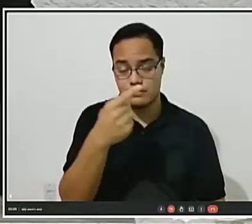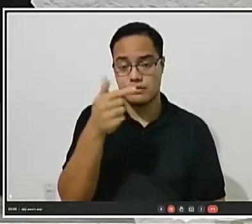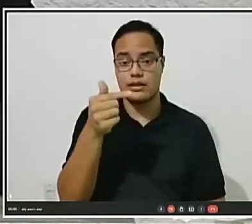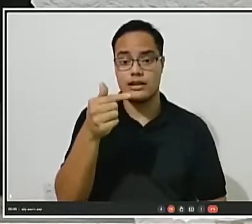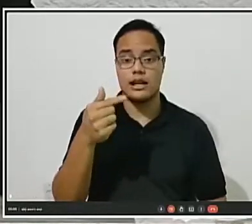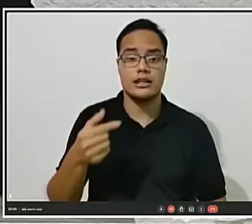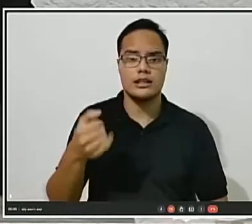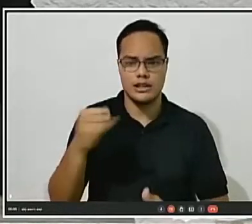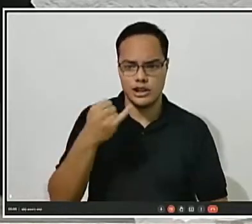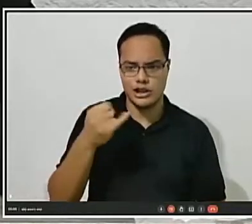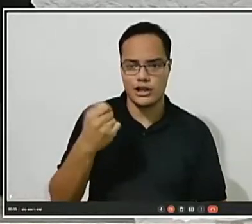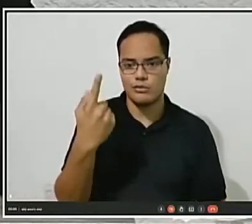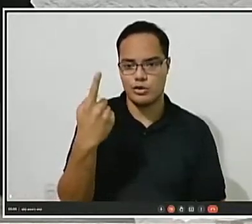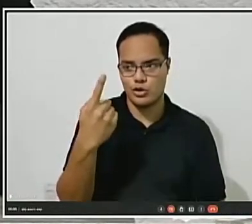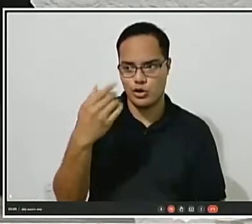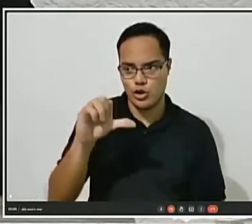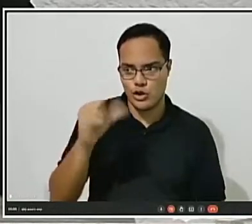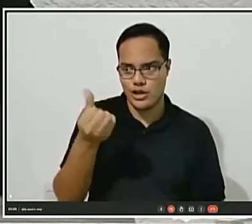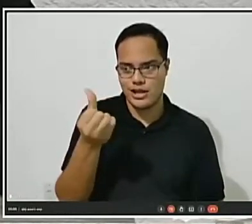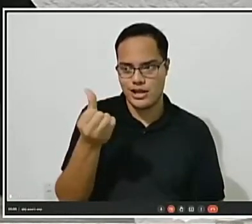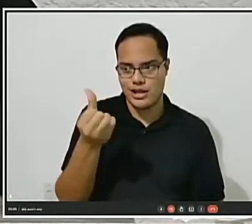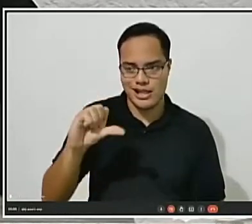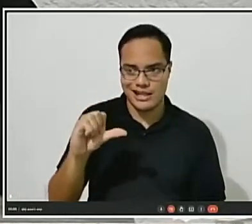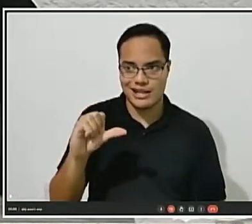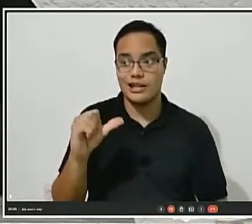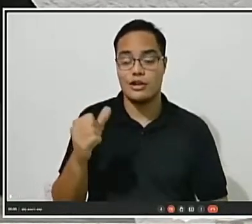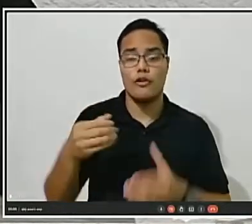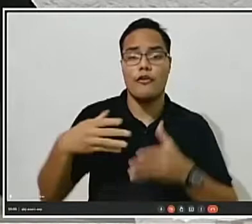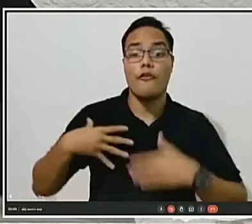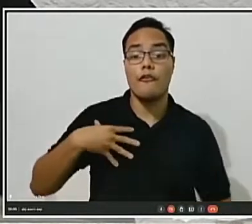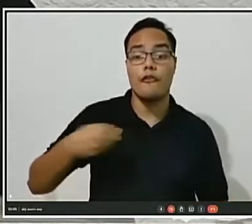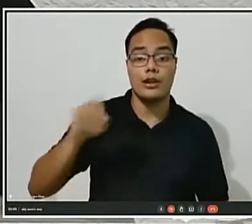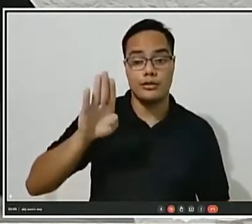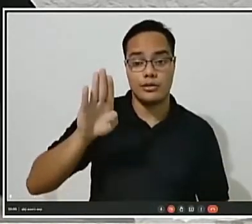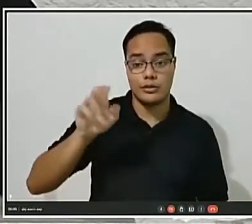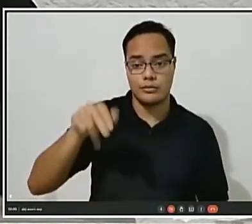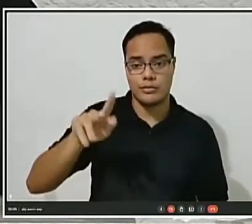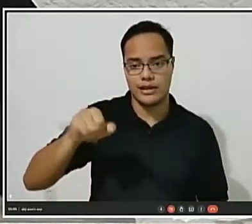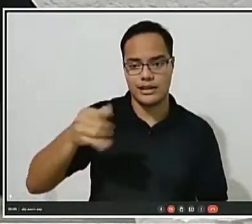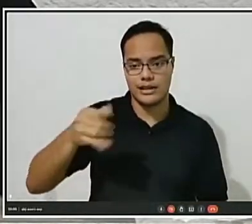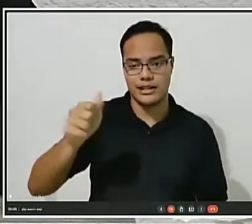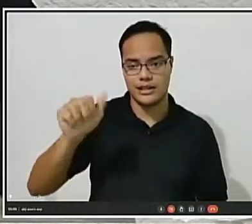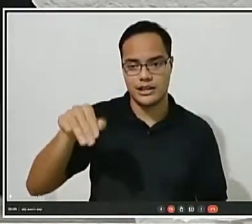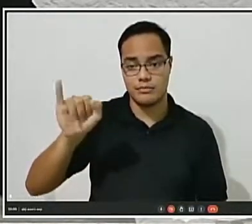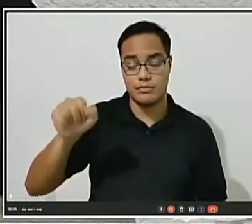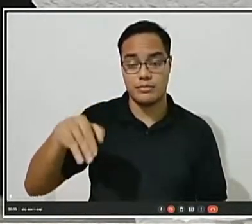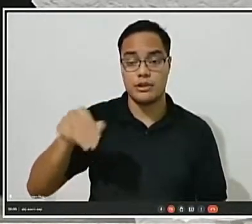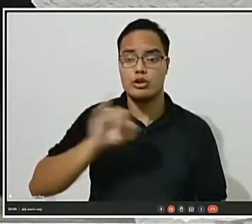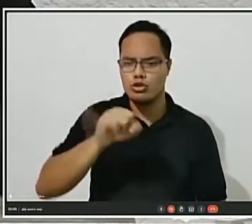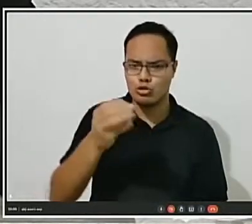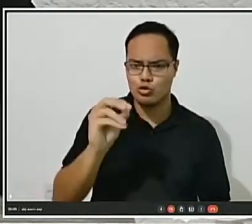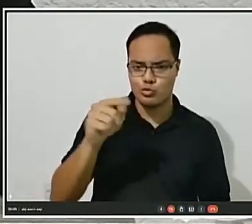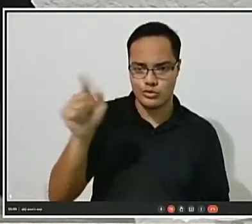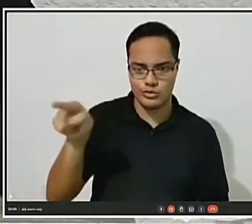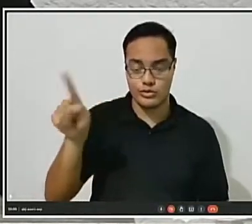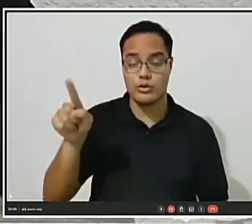e Alinda Sieniuk, estudou inicialmente na Escola de Aplicação José